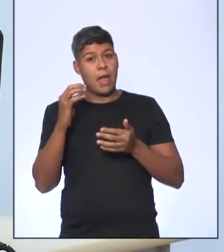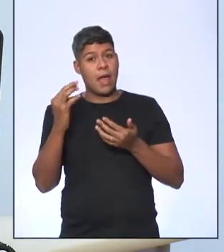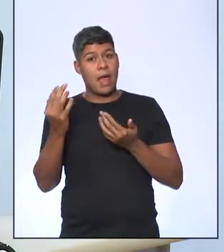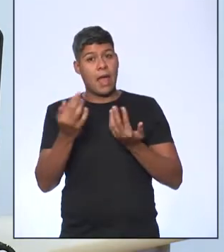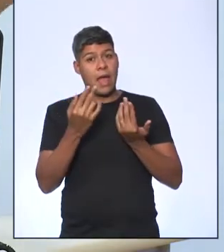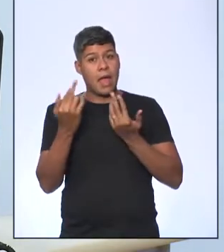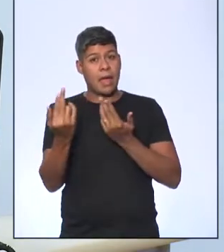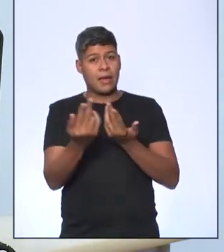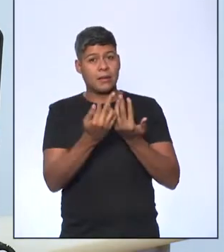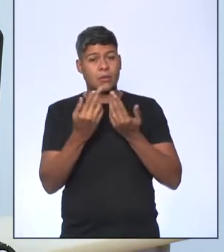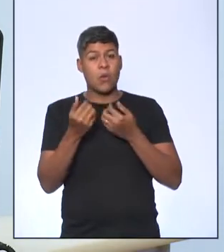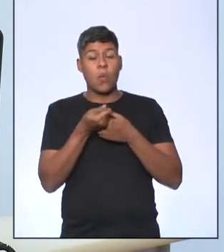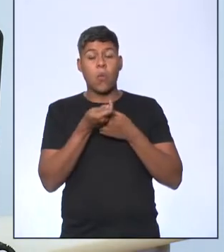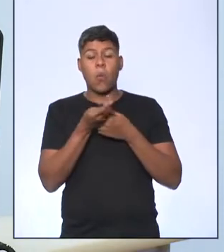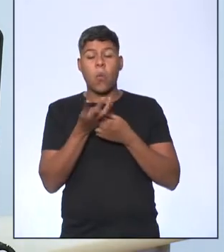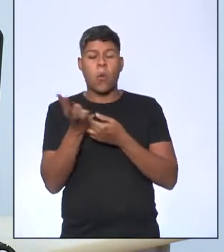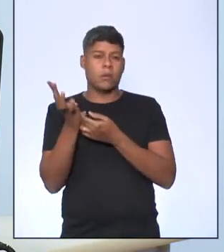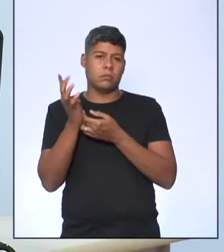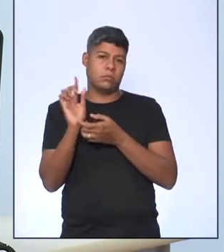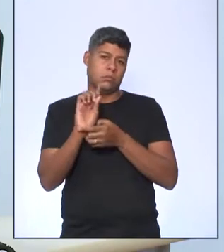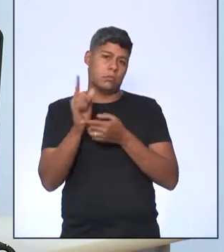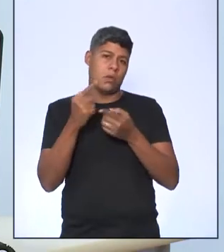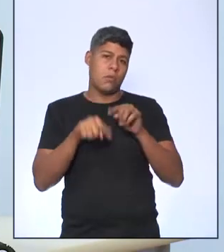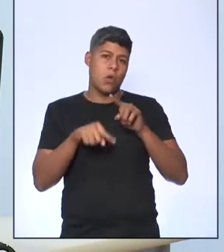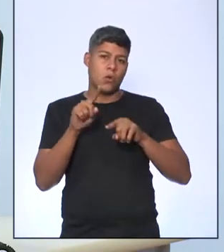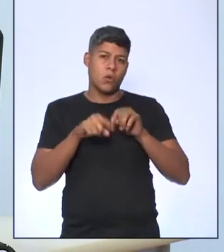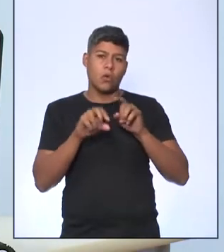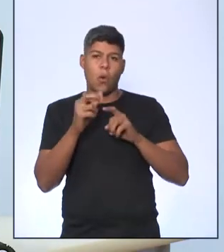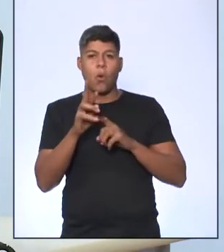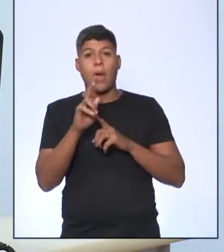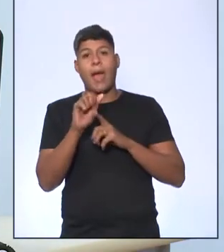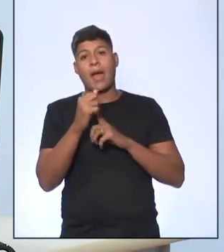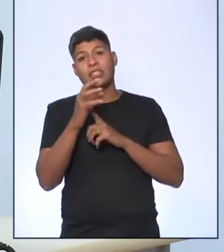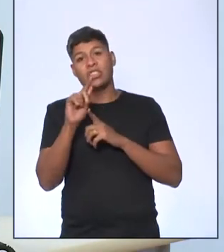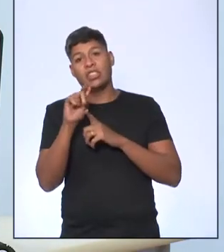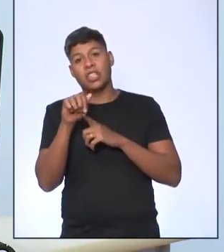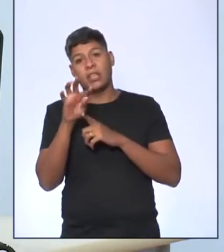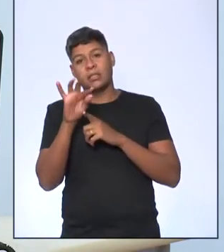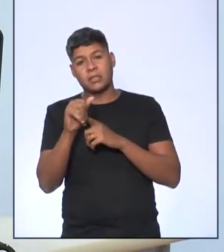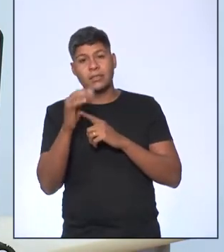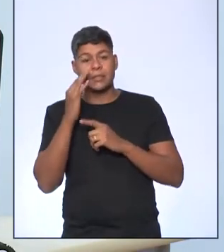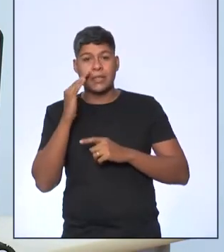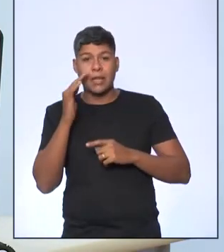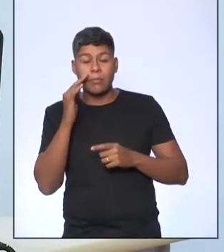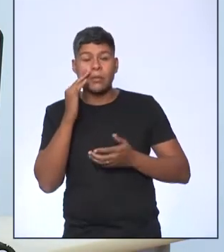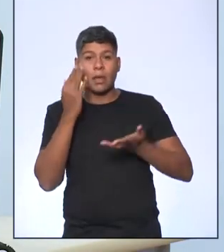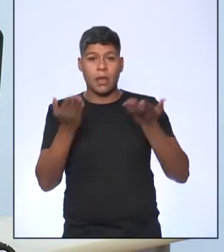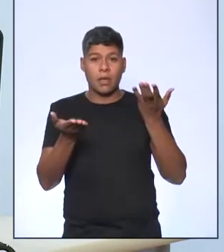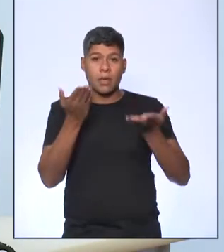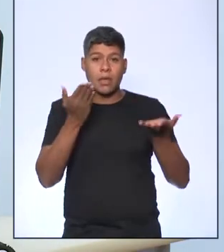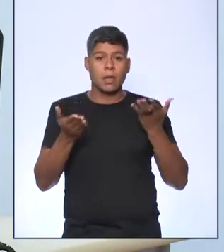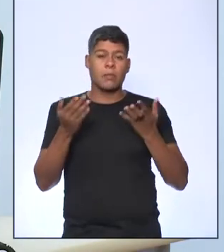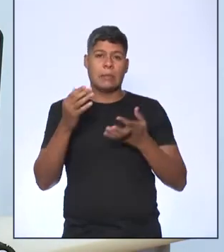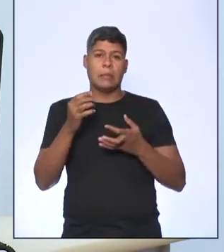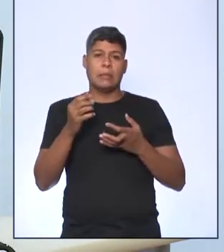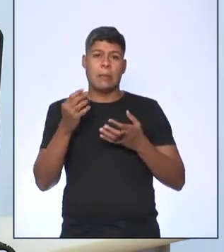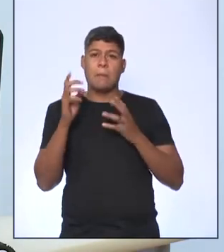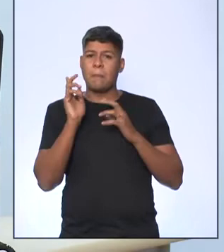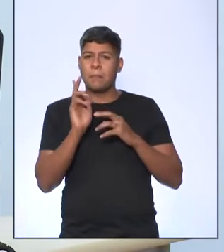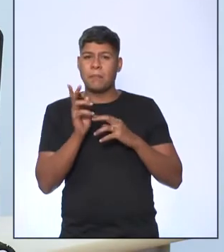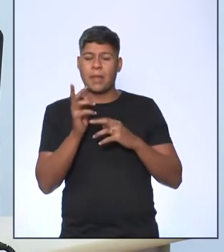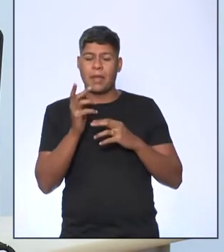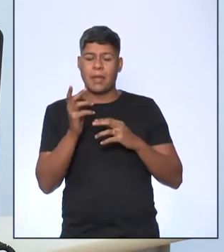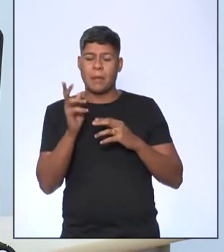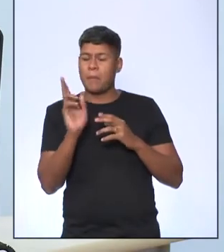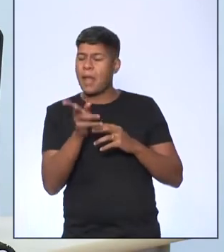igualdade entre quantidades de produto ou de reagente. Isso, quando a minha reação entra em equilíbrio, não é que eu tenha a mesma quantidade